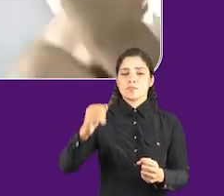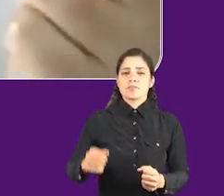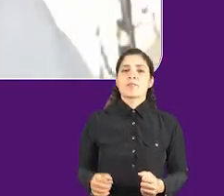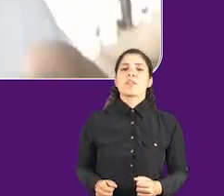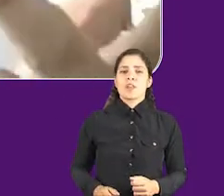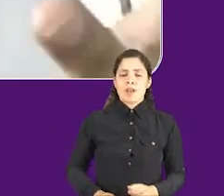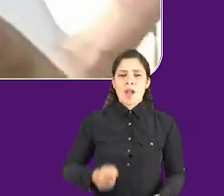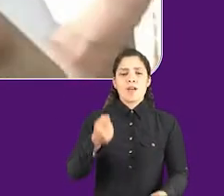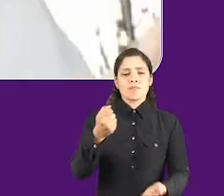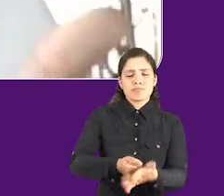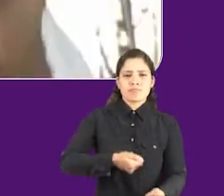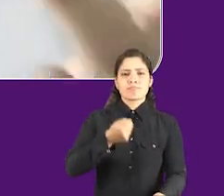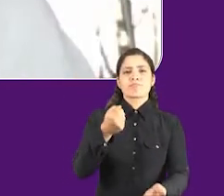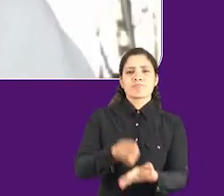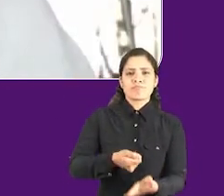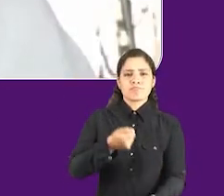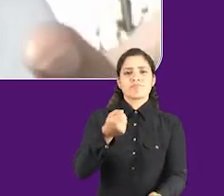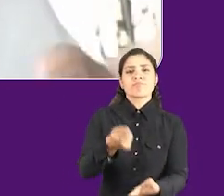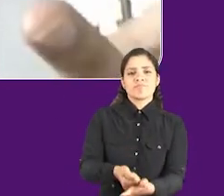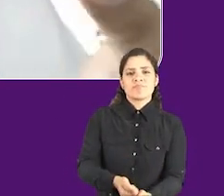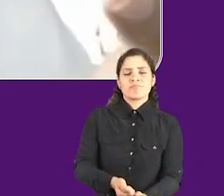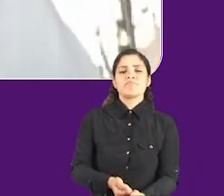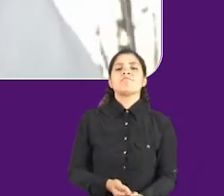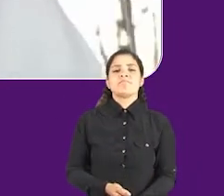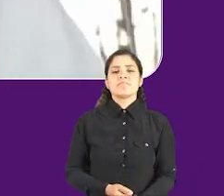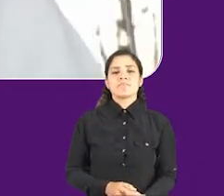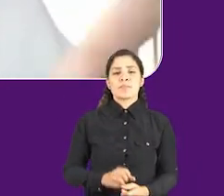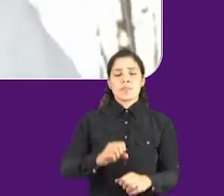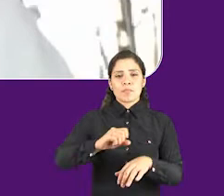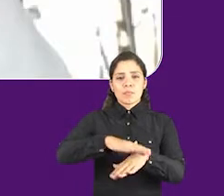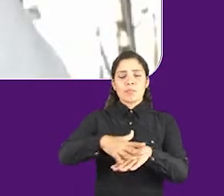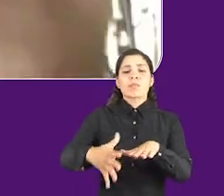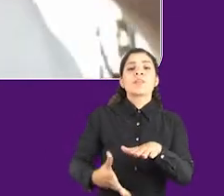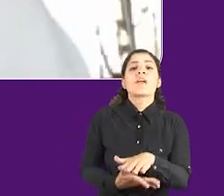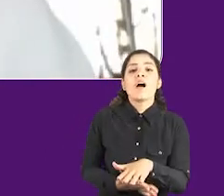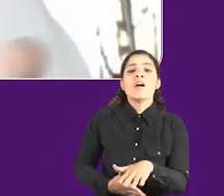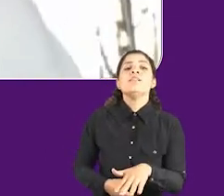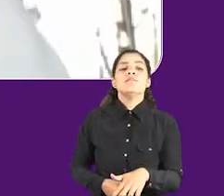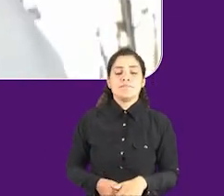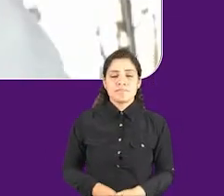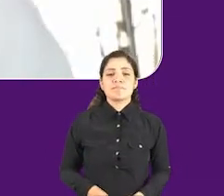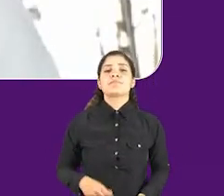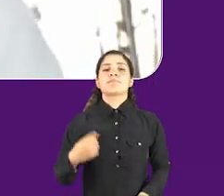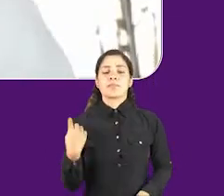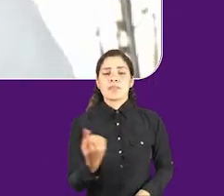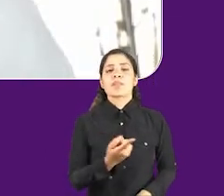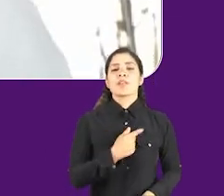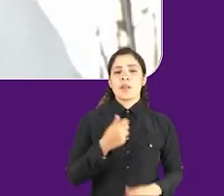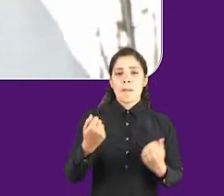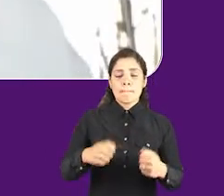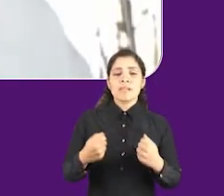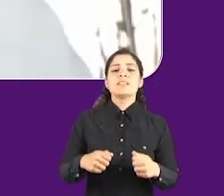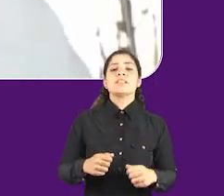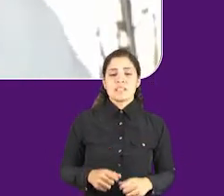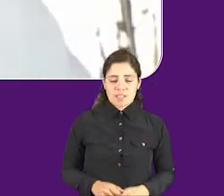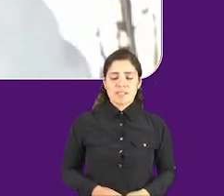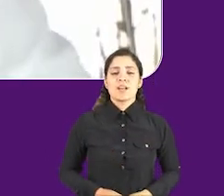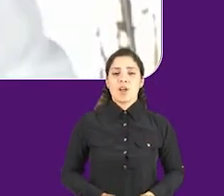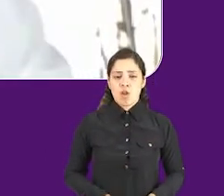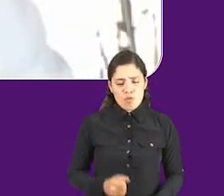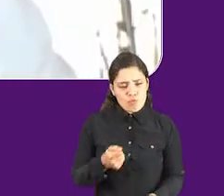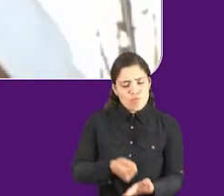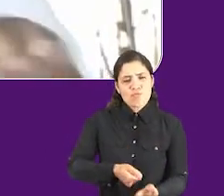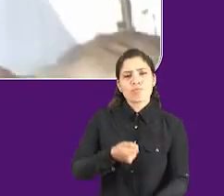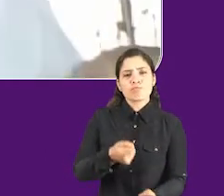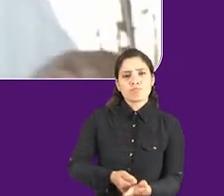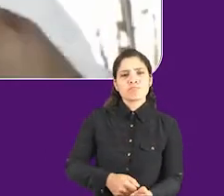de todas as regras e normas internacionais sobre em Barroso É mas não sou então vou falar mais disso não